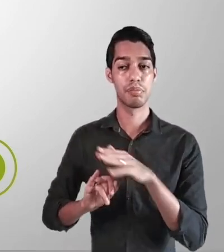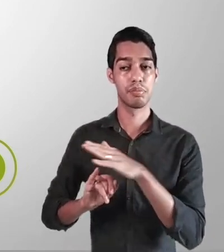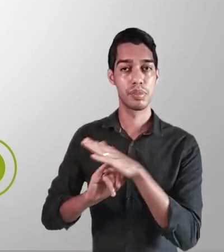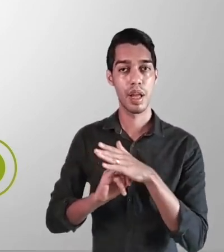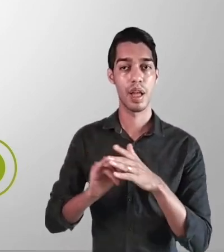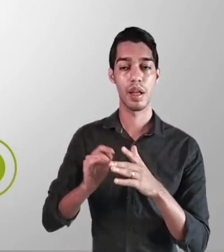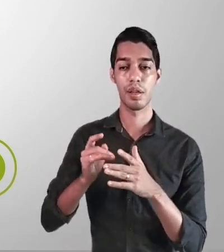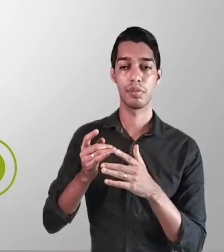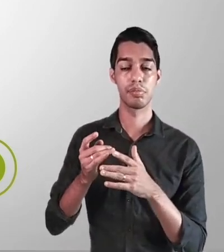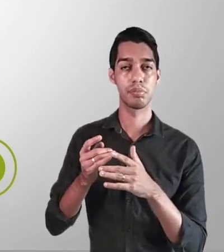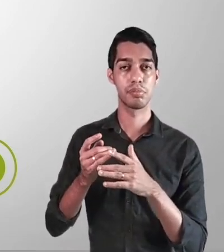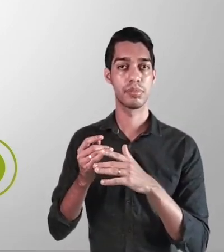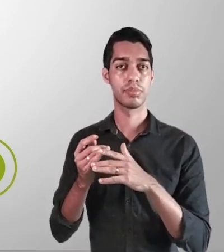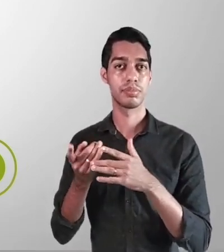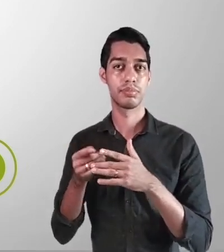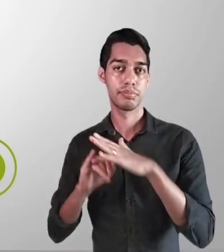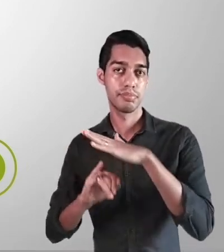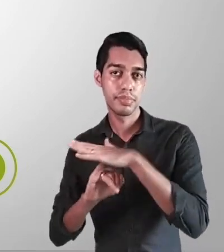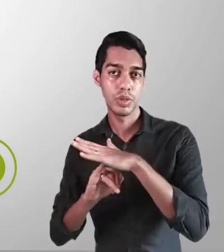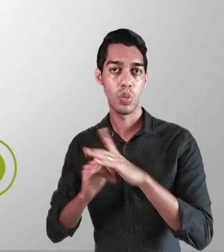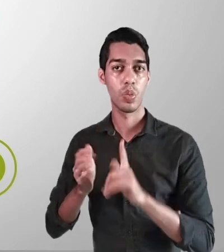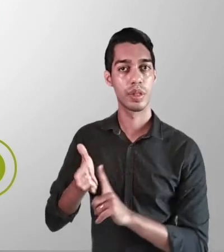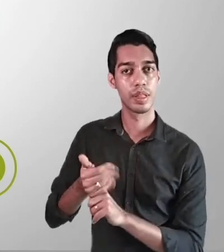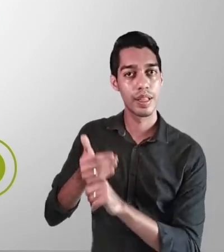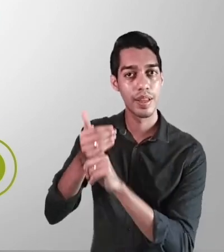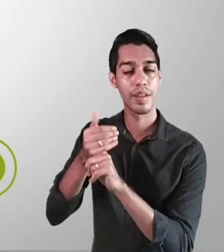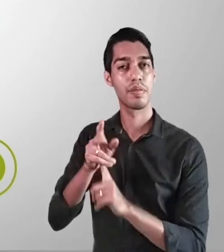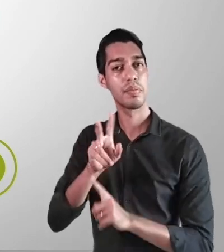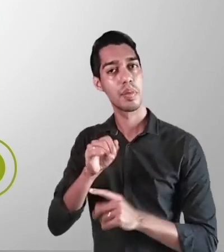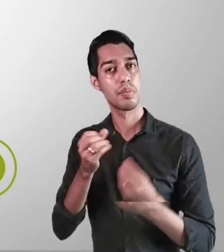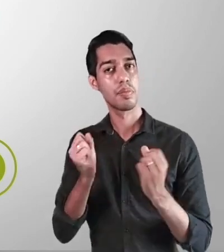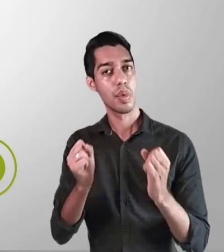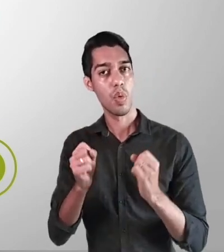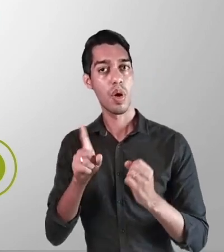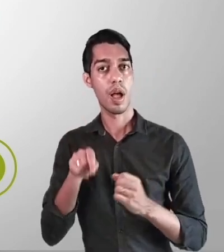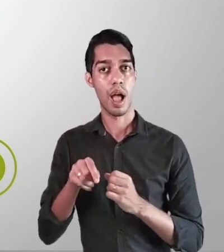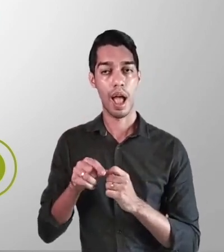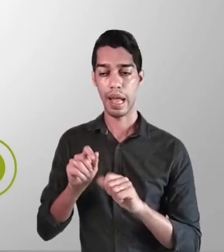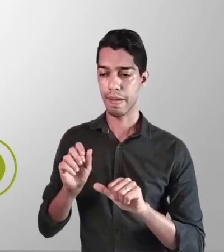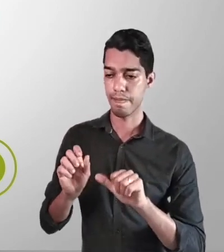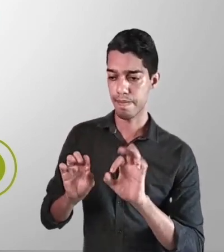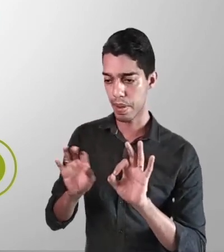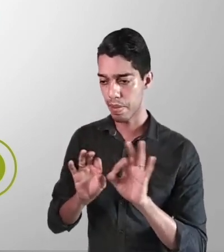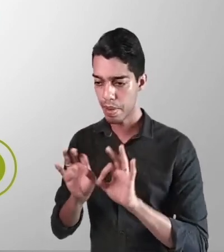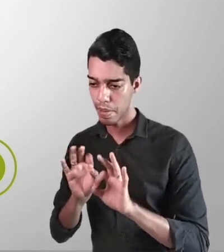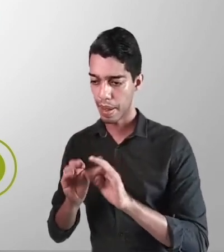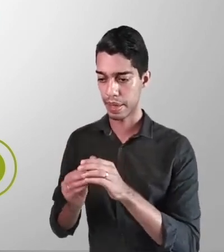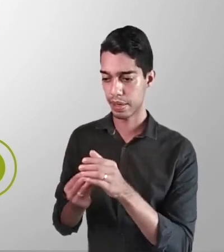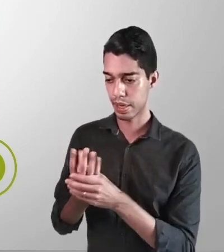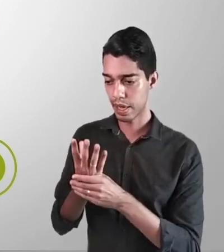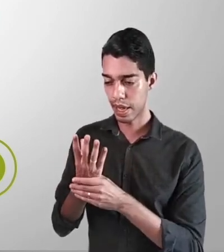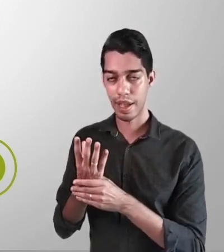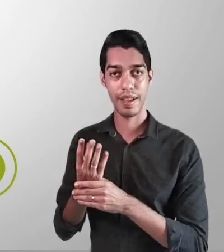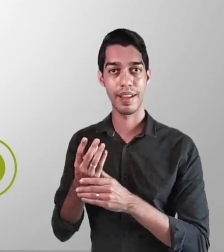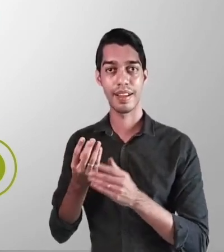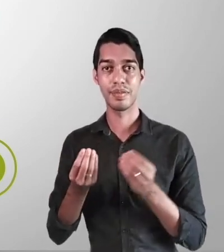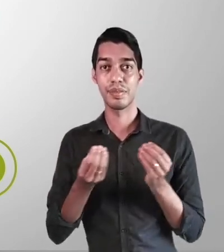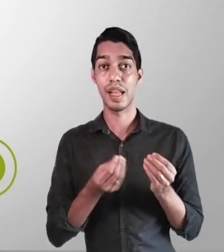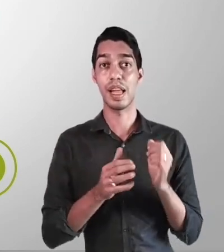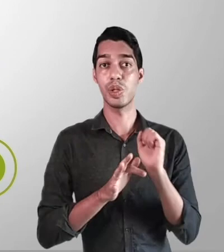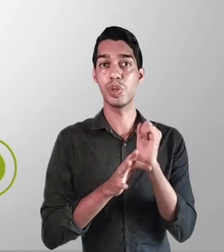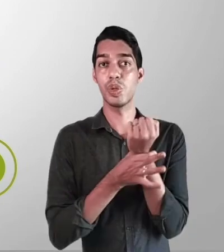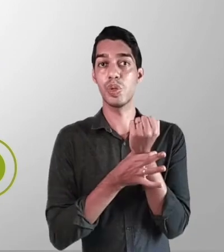fintechs de uma forma geral, pudessem desenvolver mecanismos com segurança, mas mecanismos que facilitasse bastante